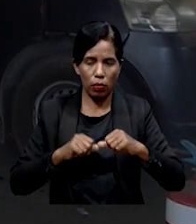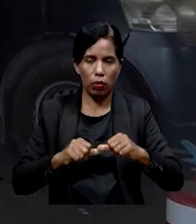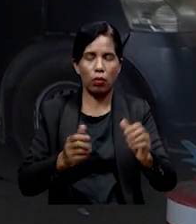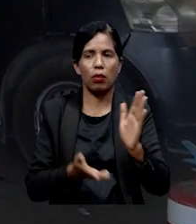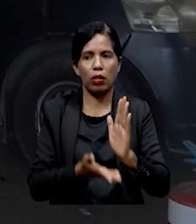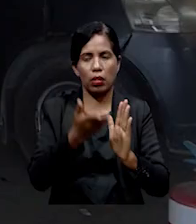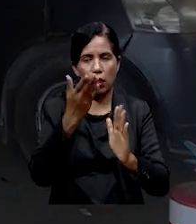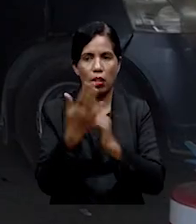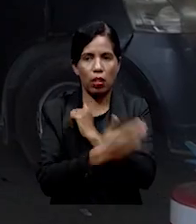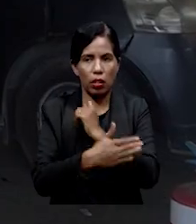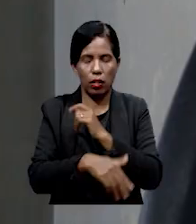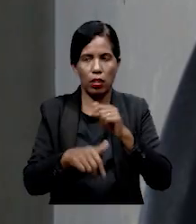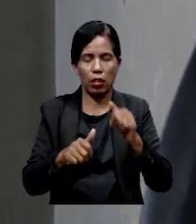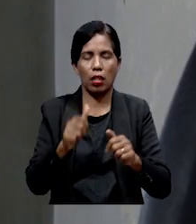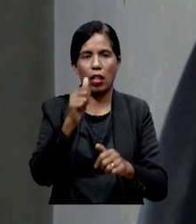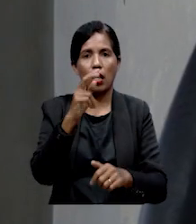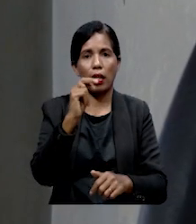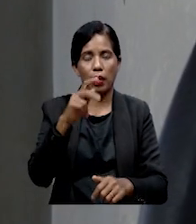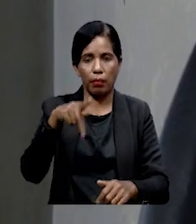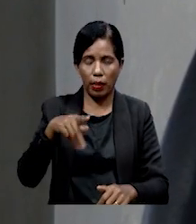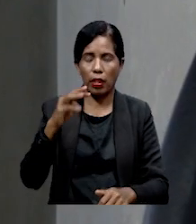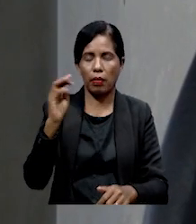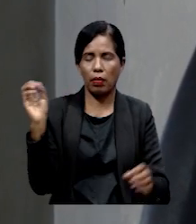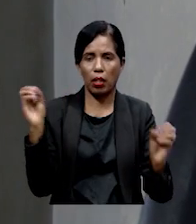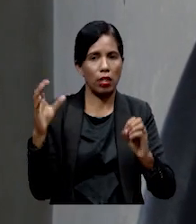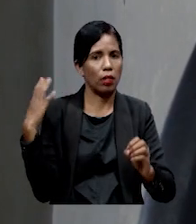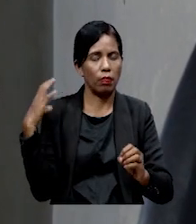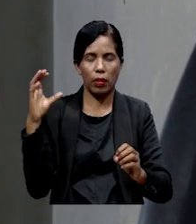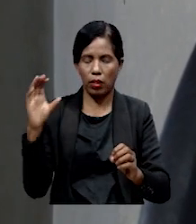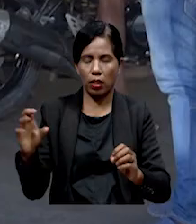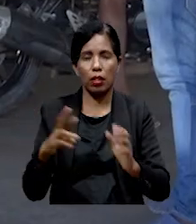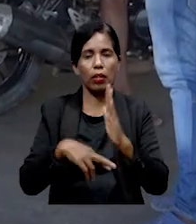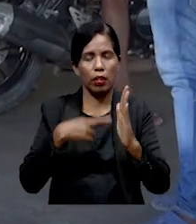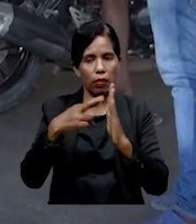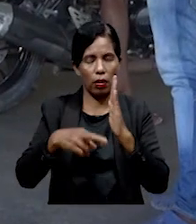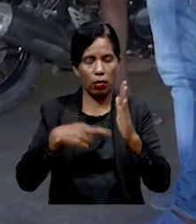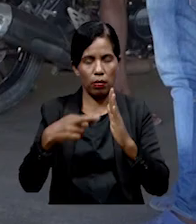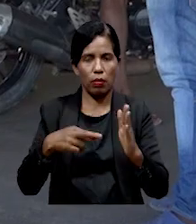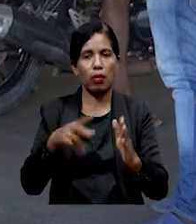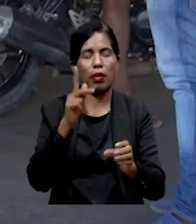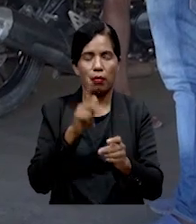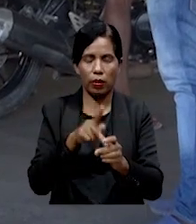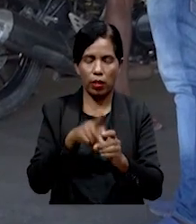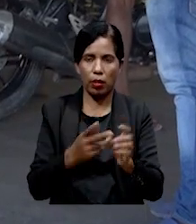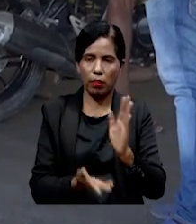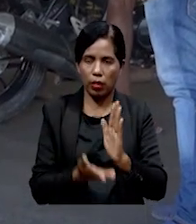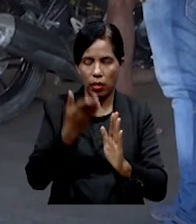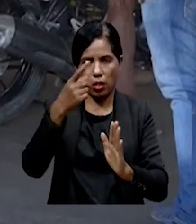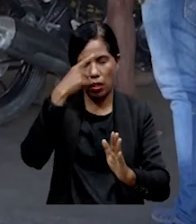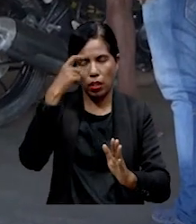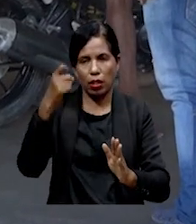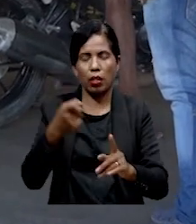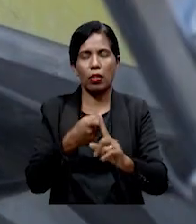ia railaran. A ANPM la ia competência a to regula fol in combustível, tamba fol in combustível sae, mai